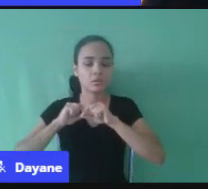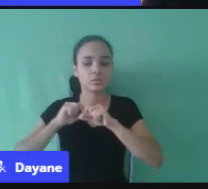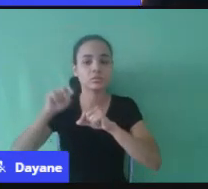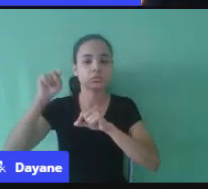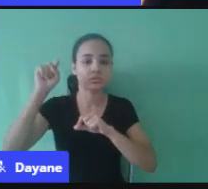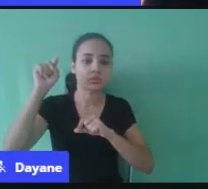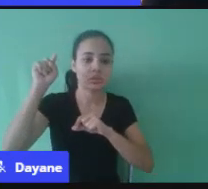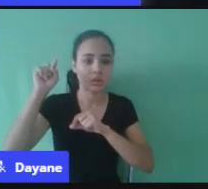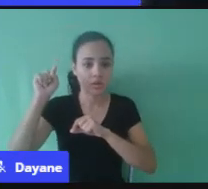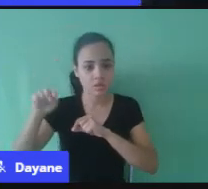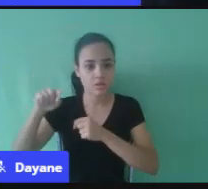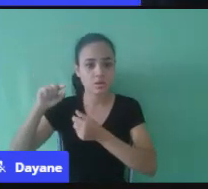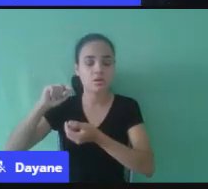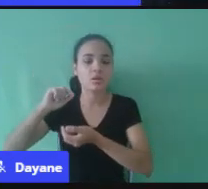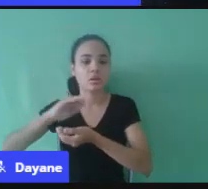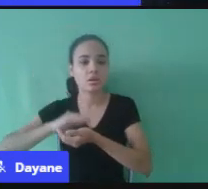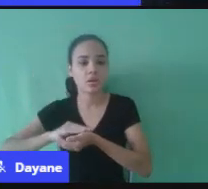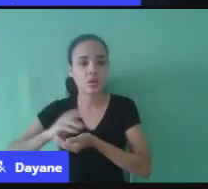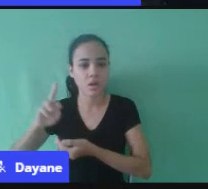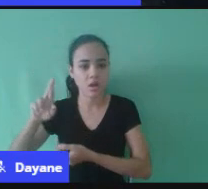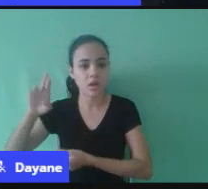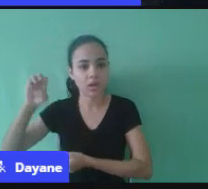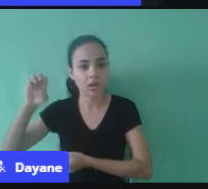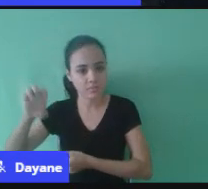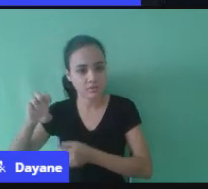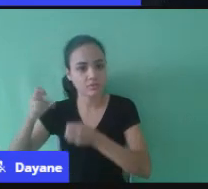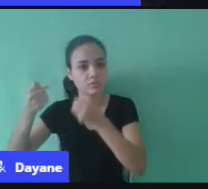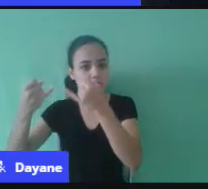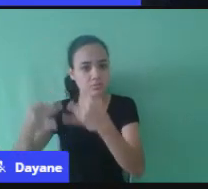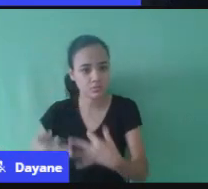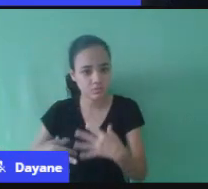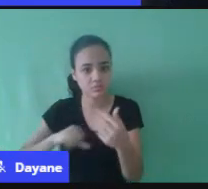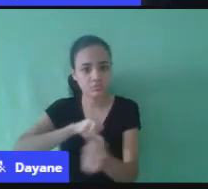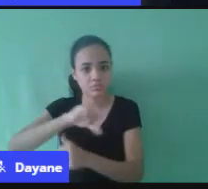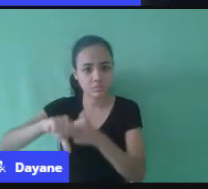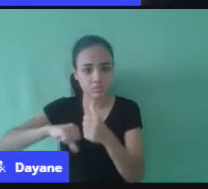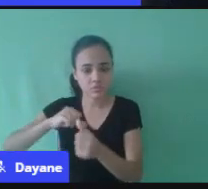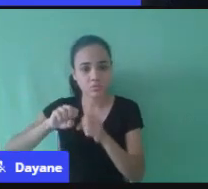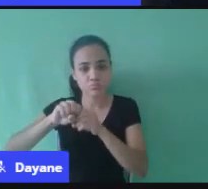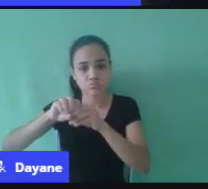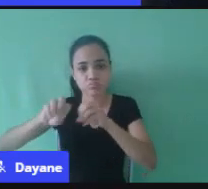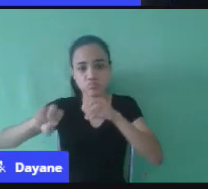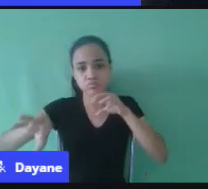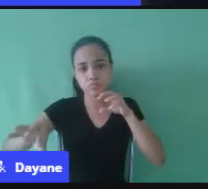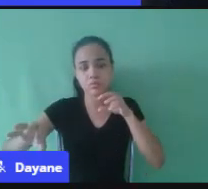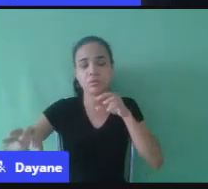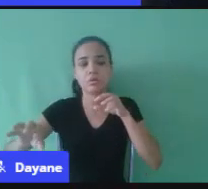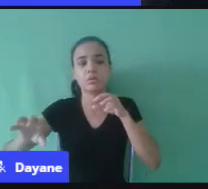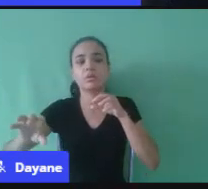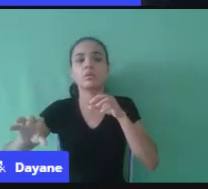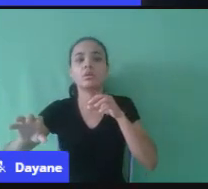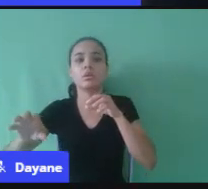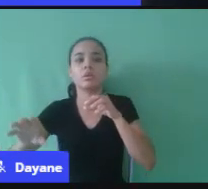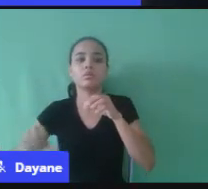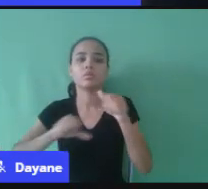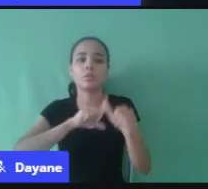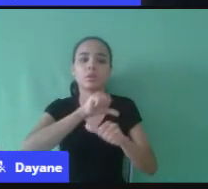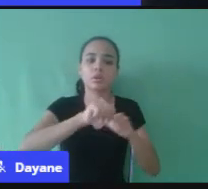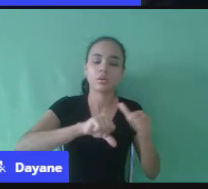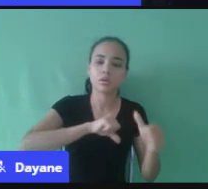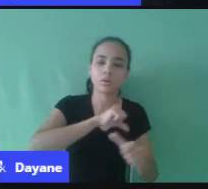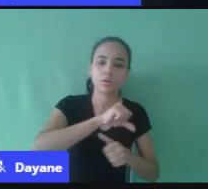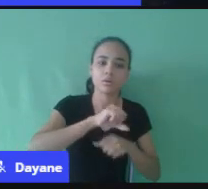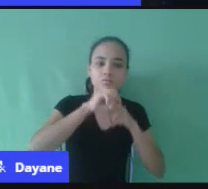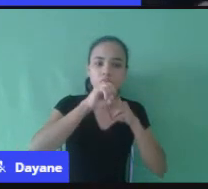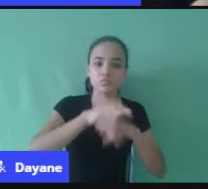ensino remoto para o ensino híbrido, estamos pensando que, a partir de uma